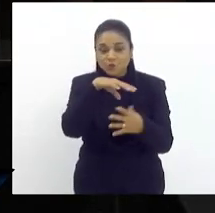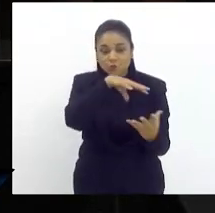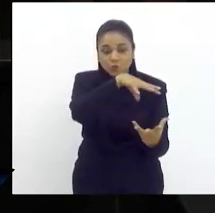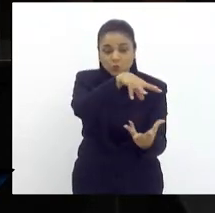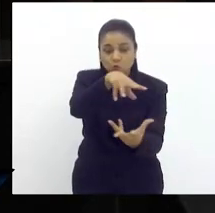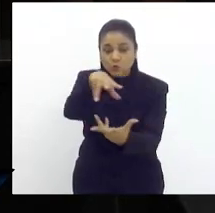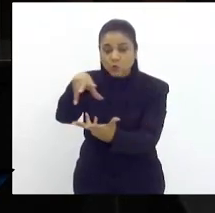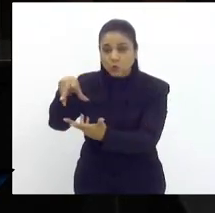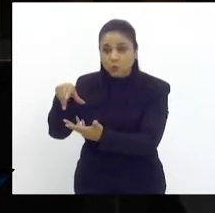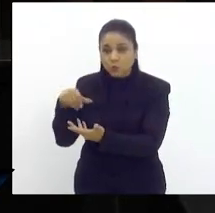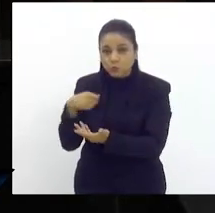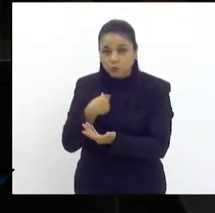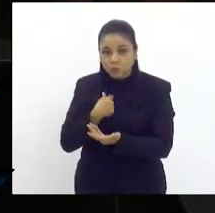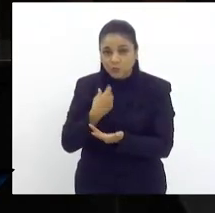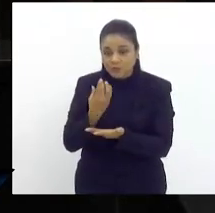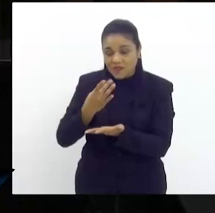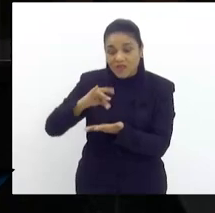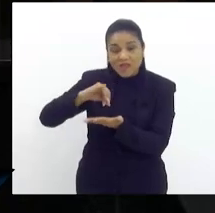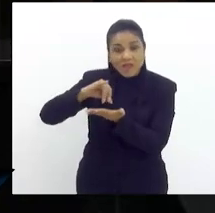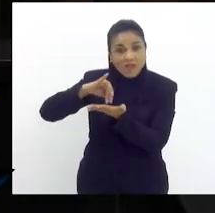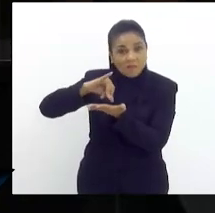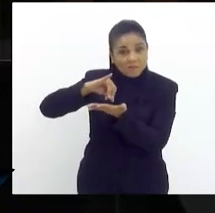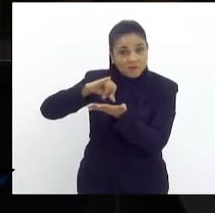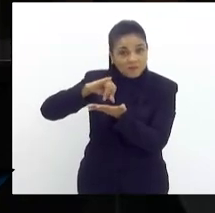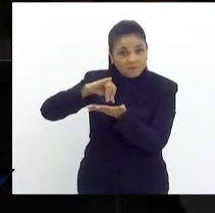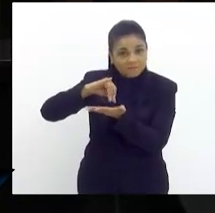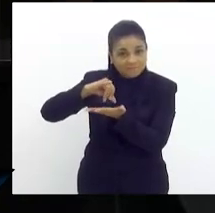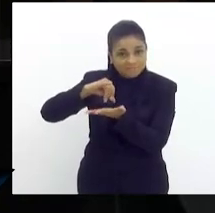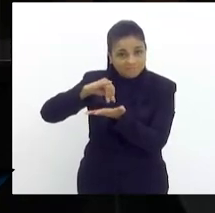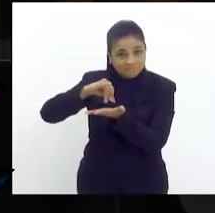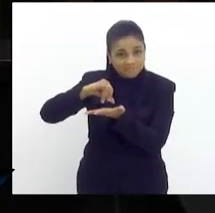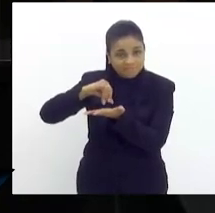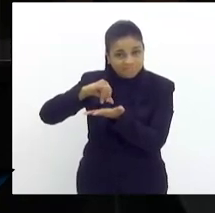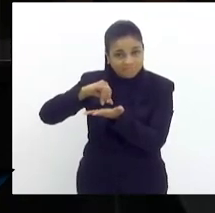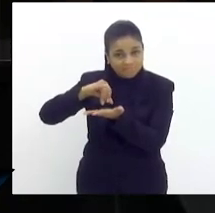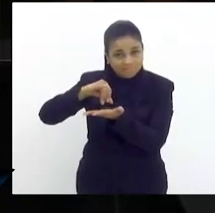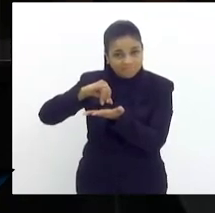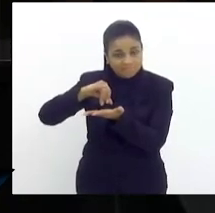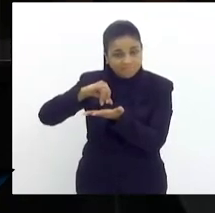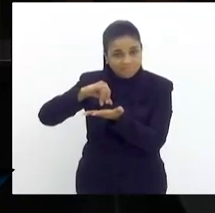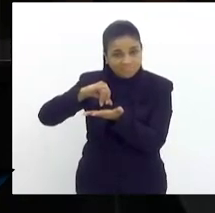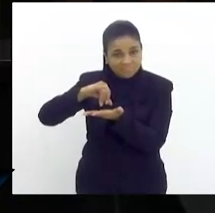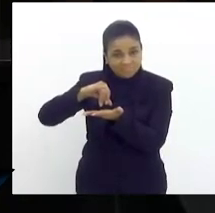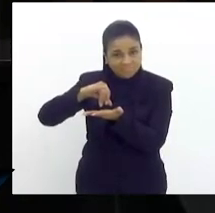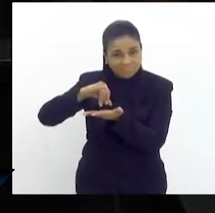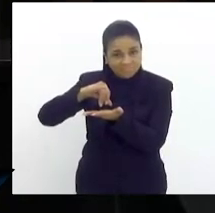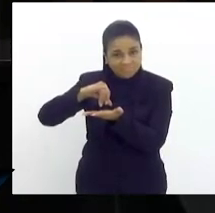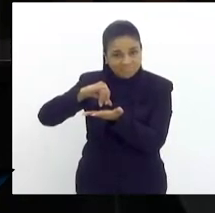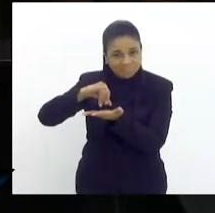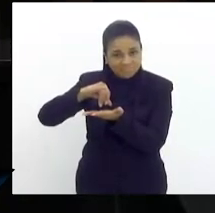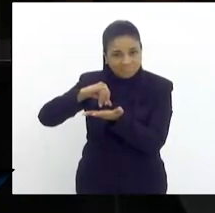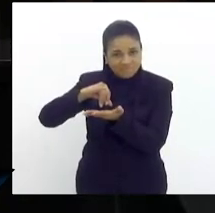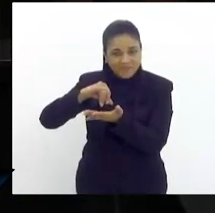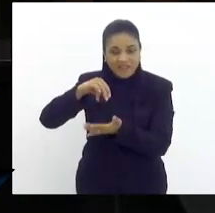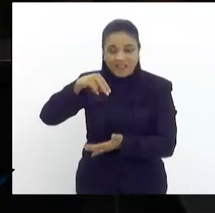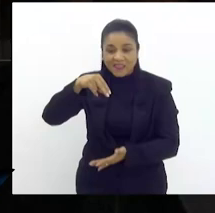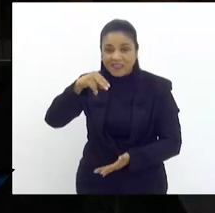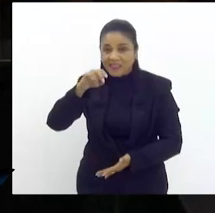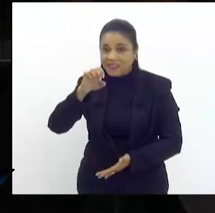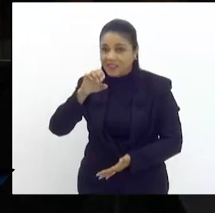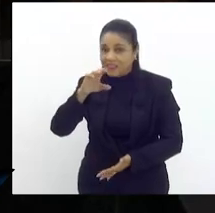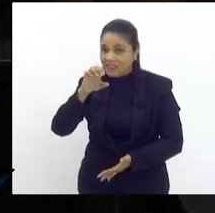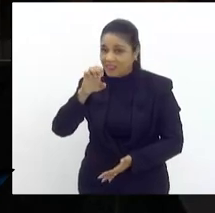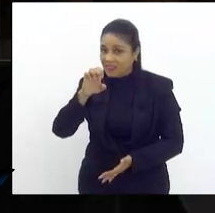capitalista que seja puramente neoliberal eu